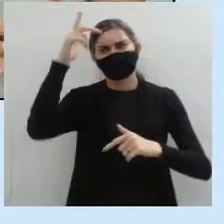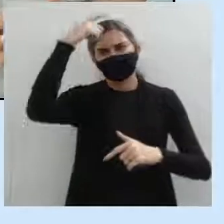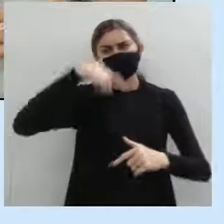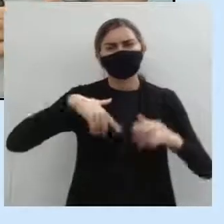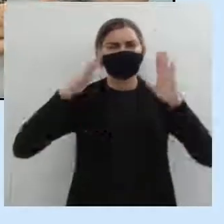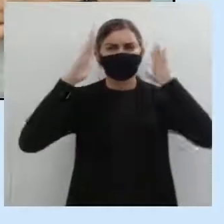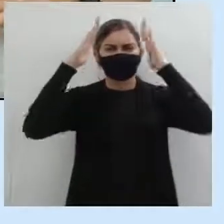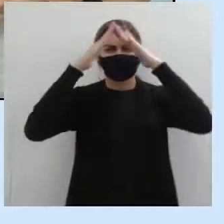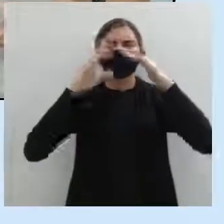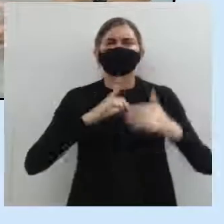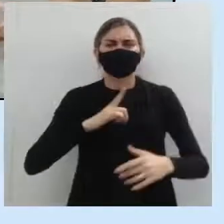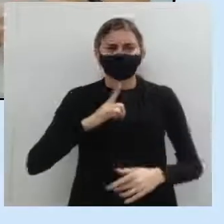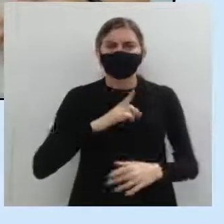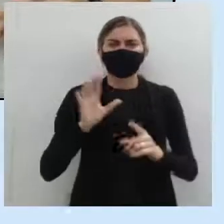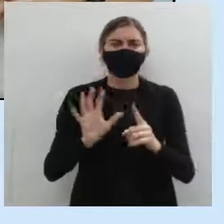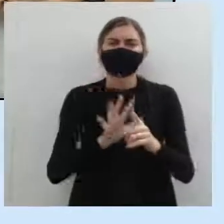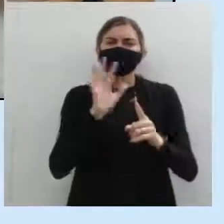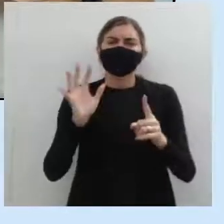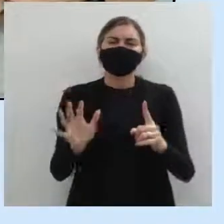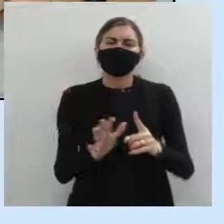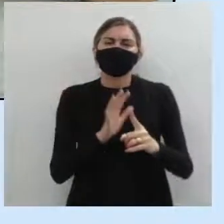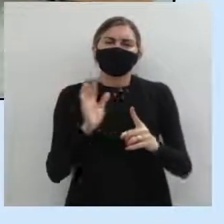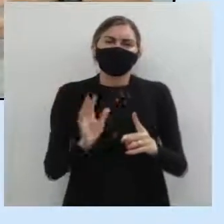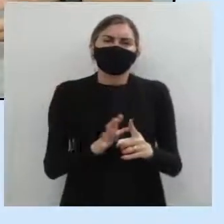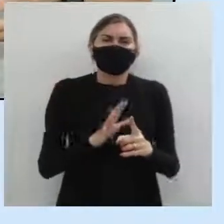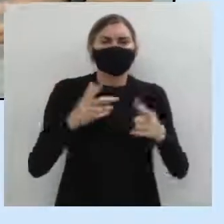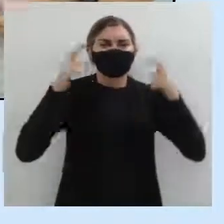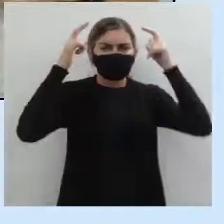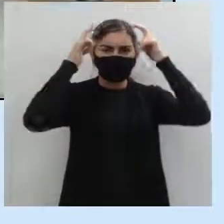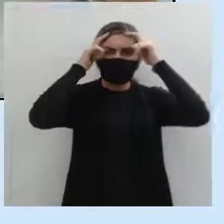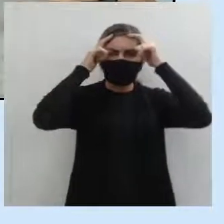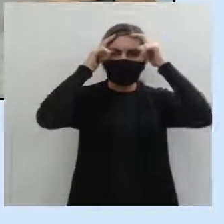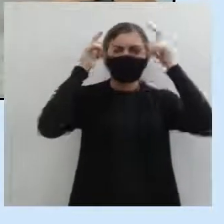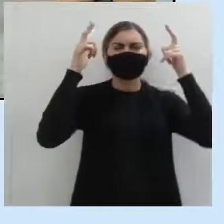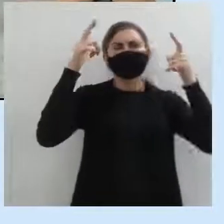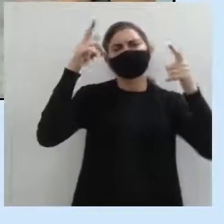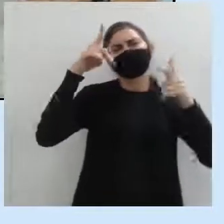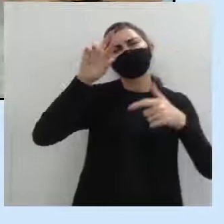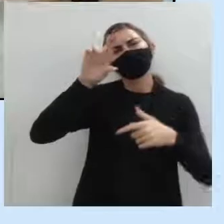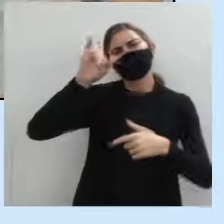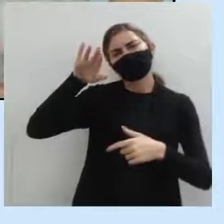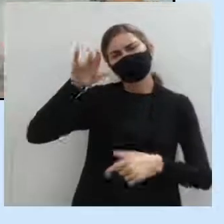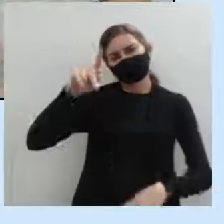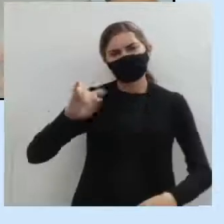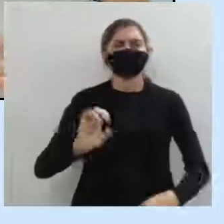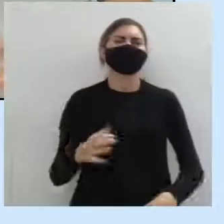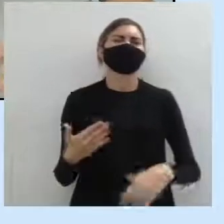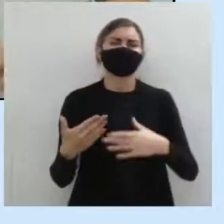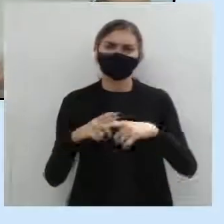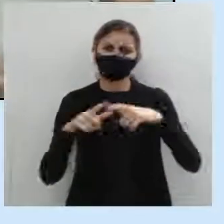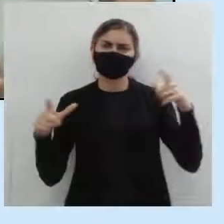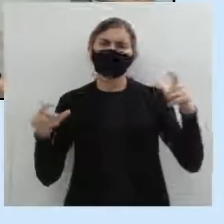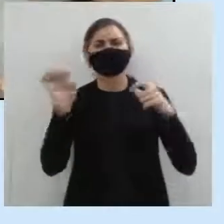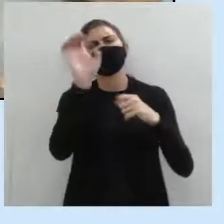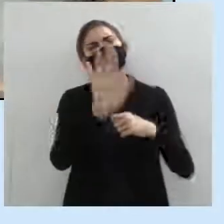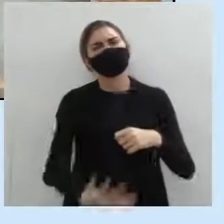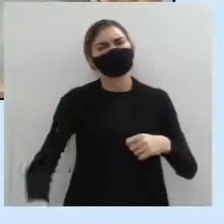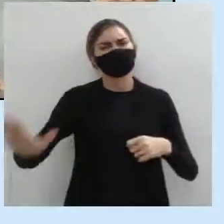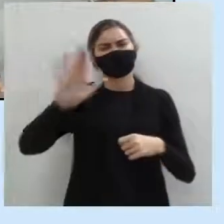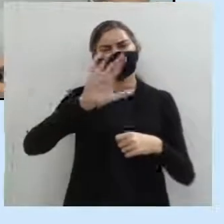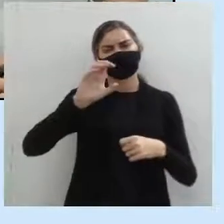Papa ainda tinha grande influência sobre reis e príncipes de grande parte da